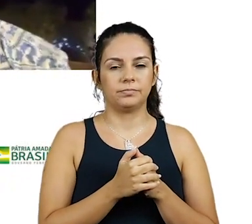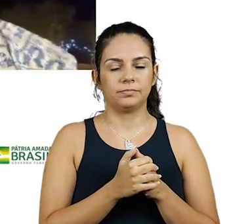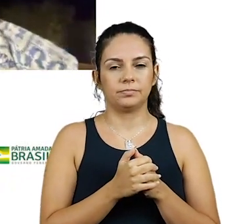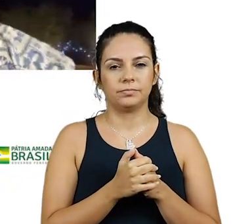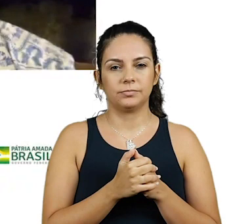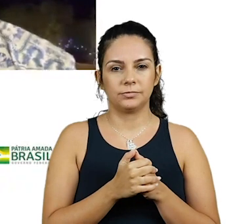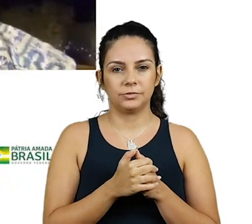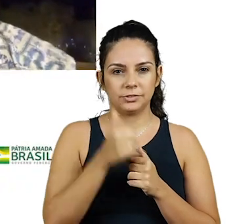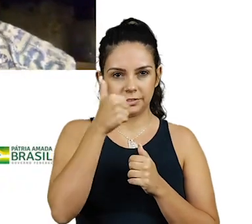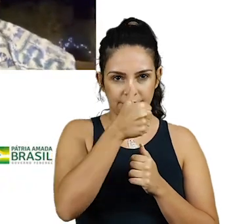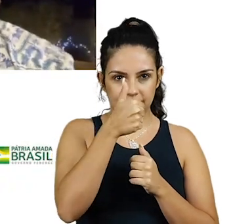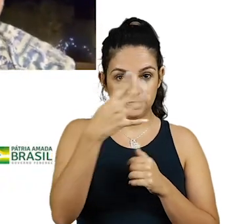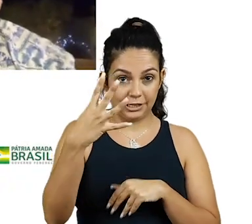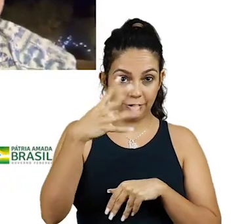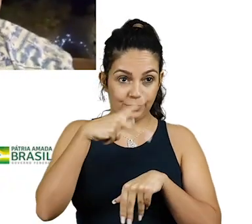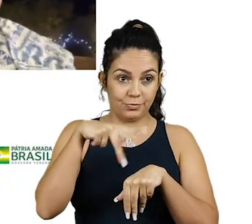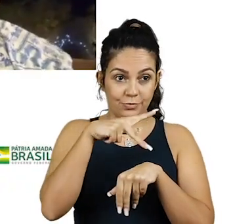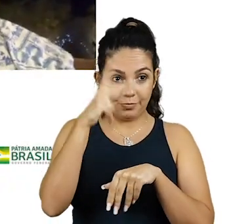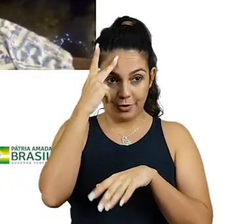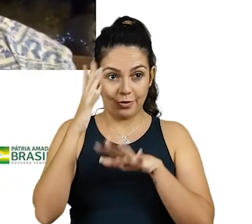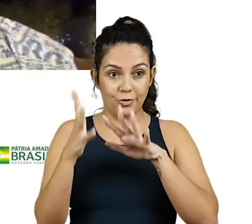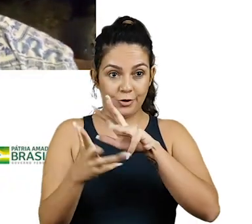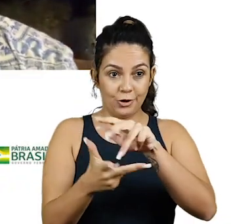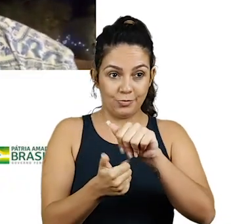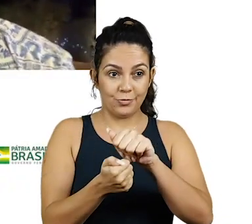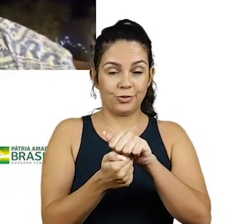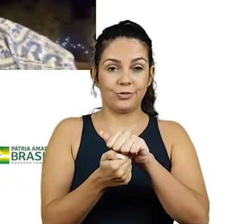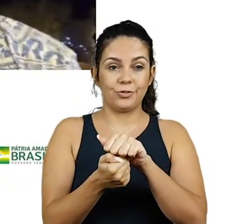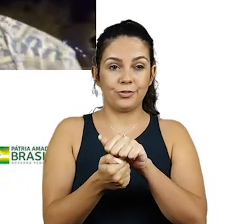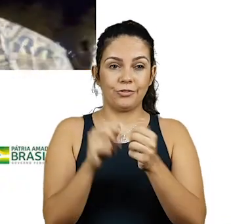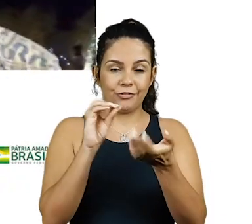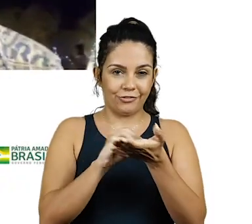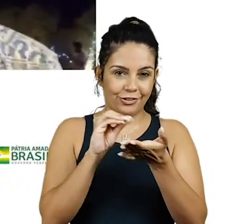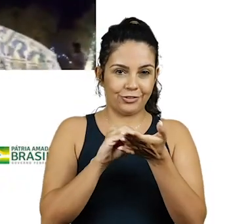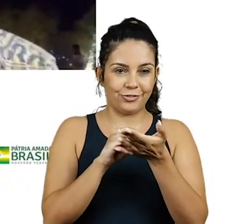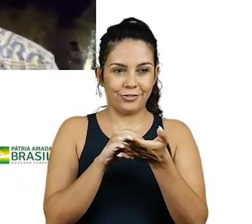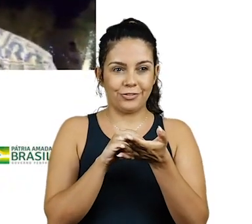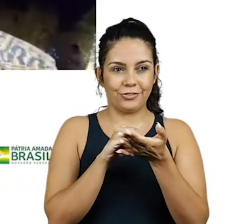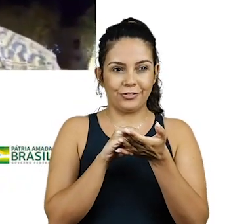dos 114 países pelo mundo. 114. Mas faltam